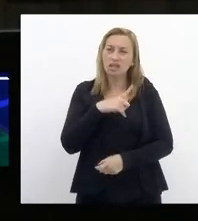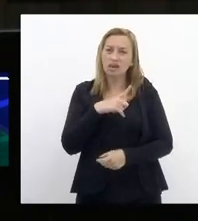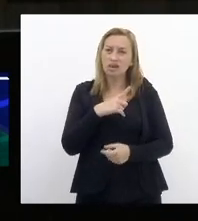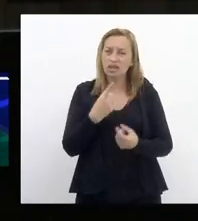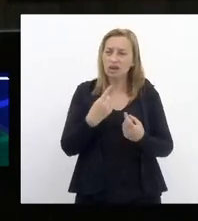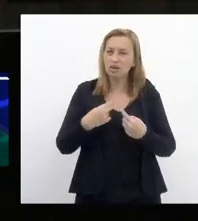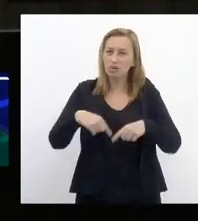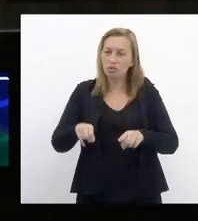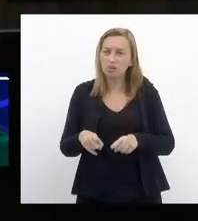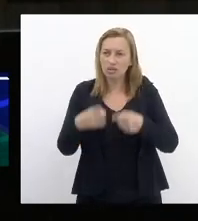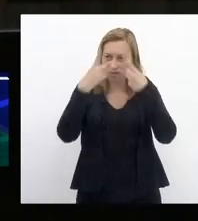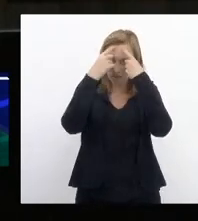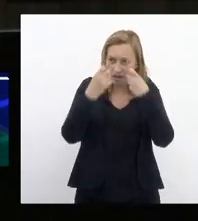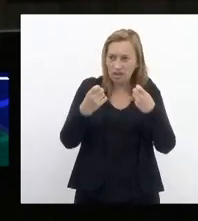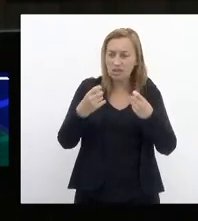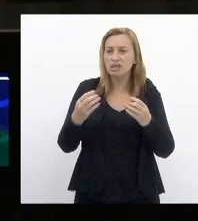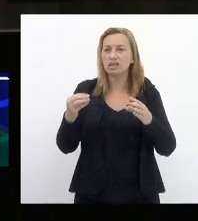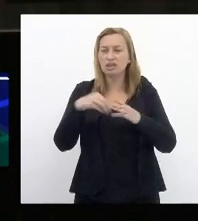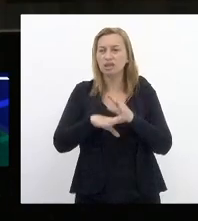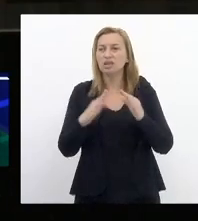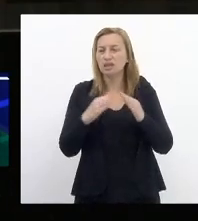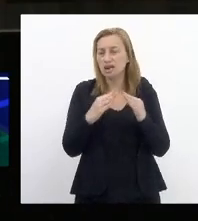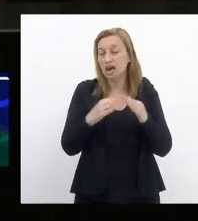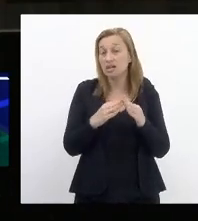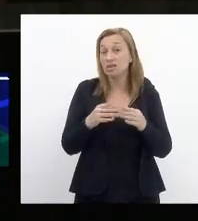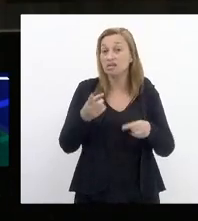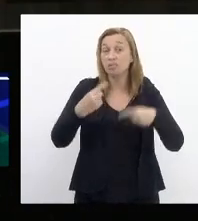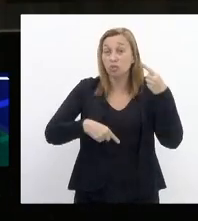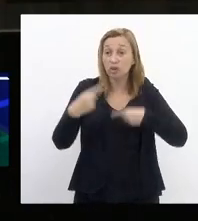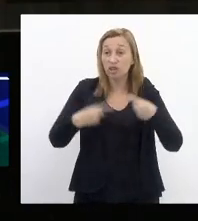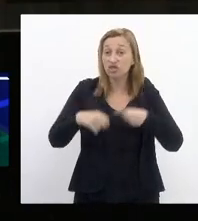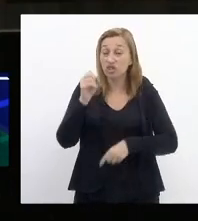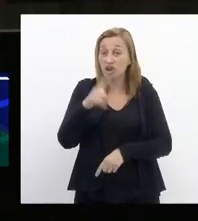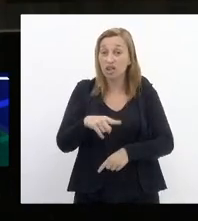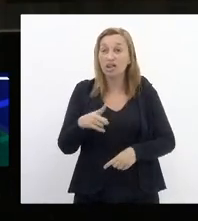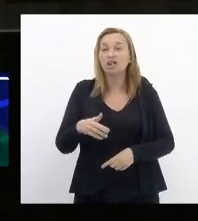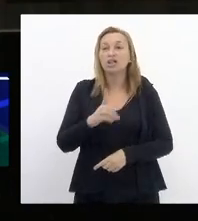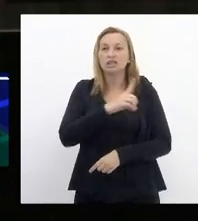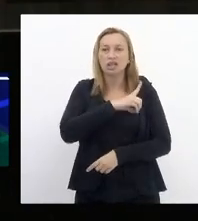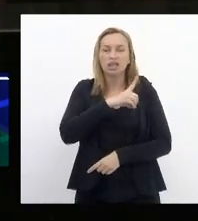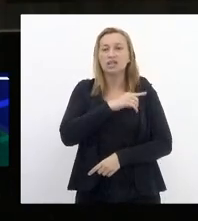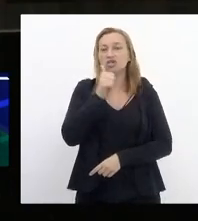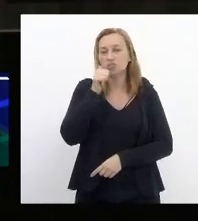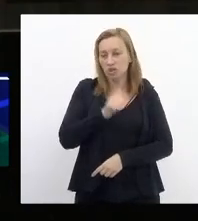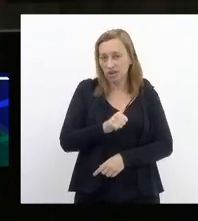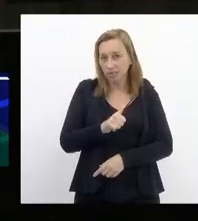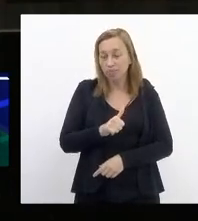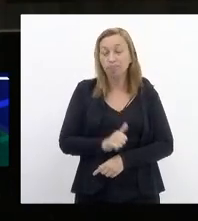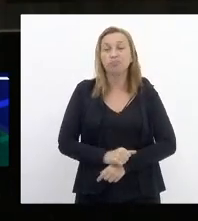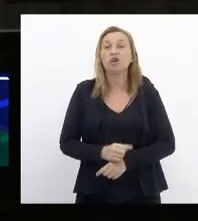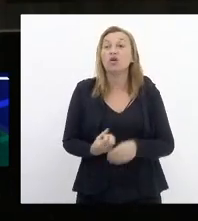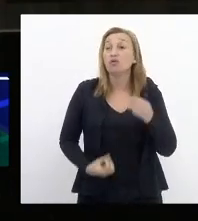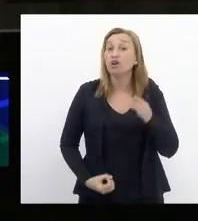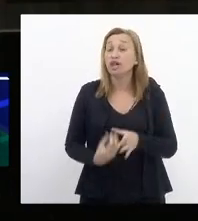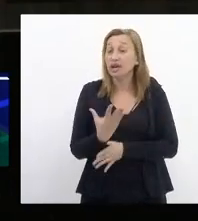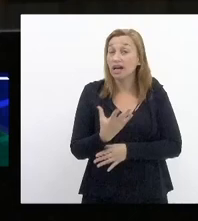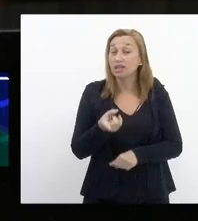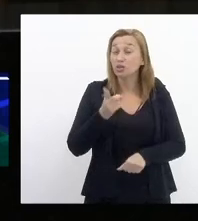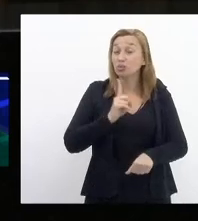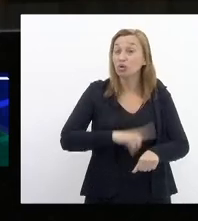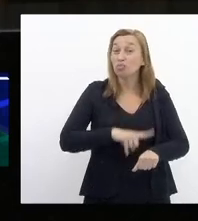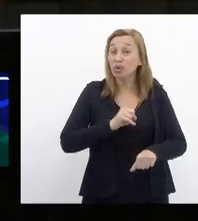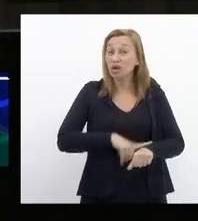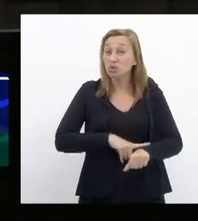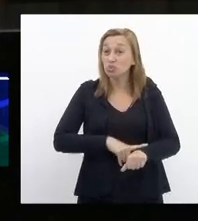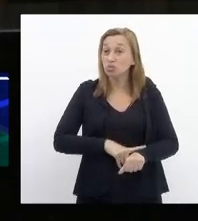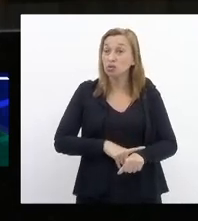enfrentar a violência doméstica e de gênero. Essa política é a Delegacia de Mulheres. Ela foi criada num momento